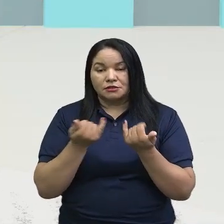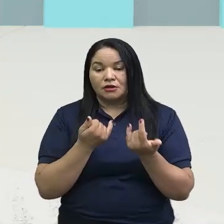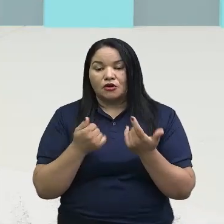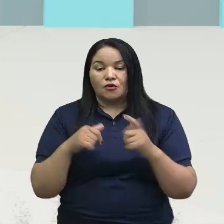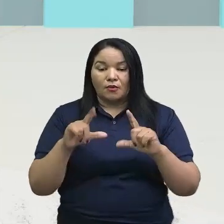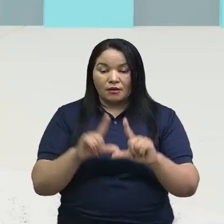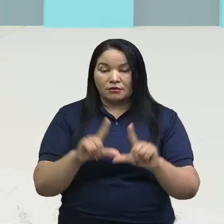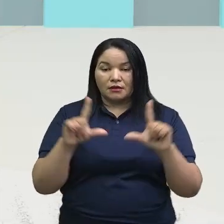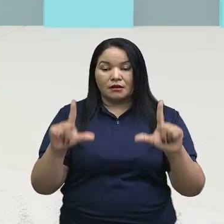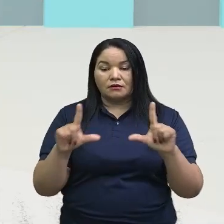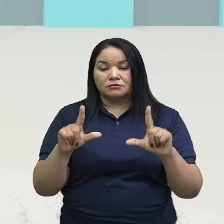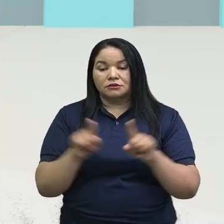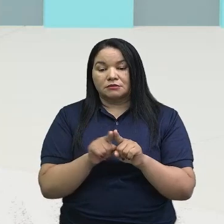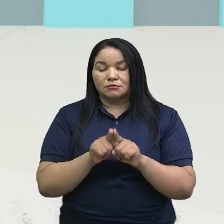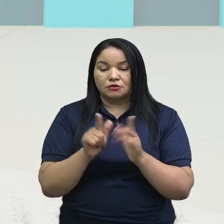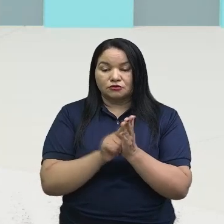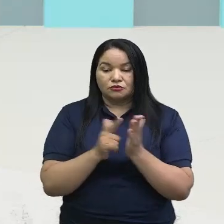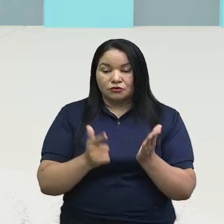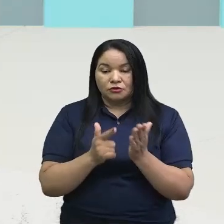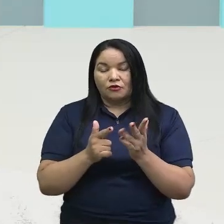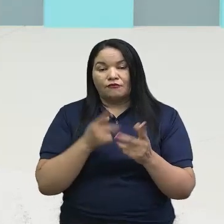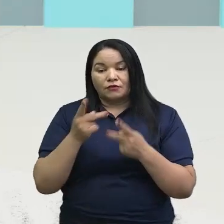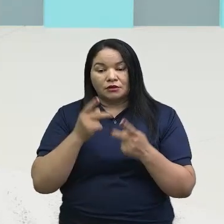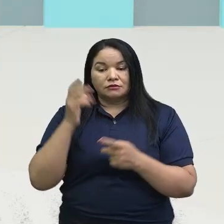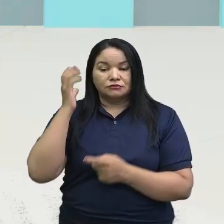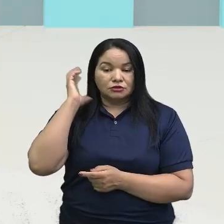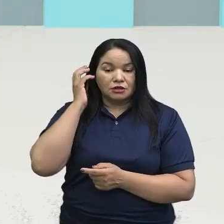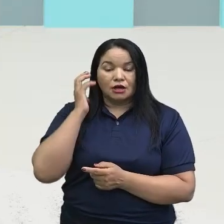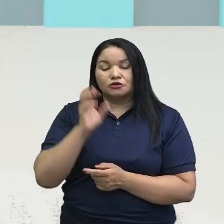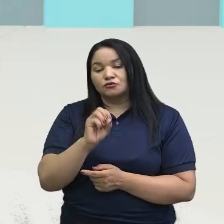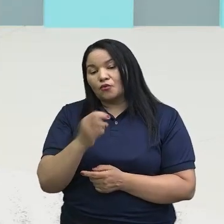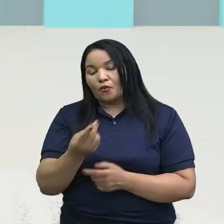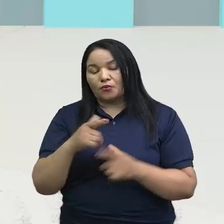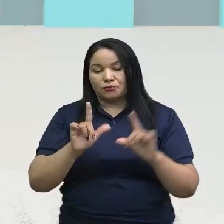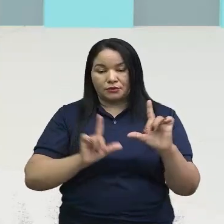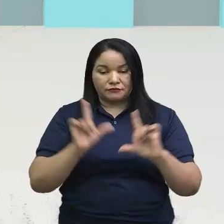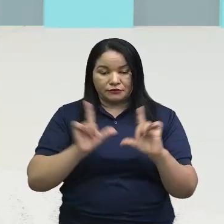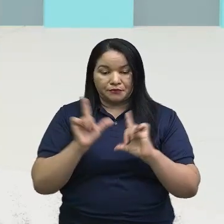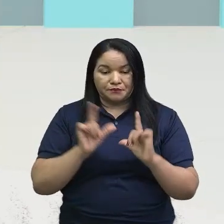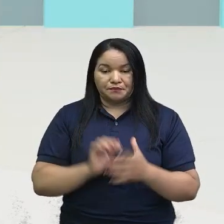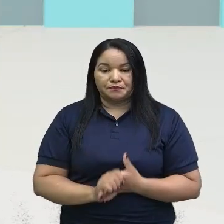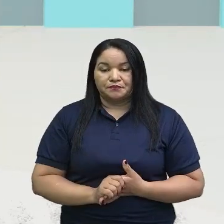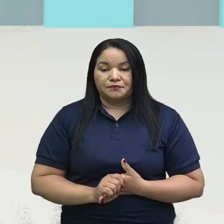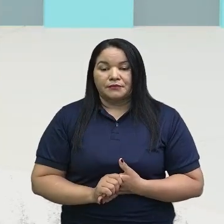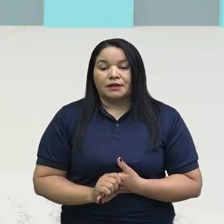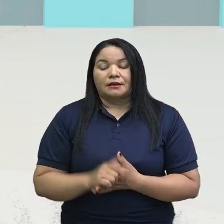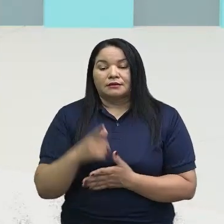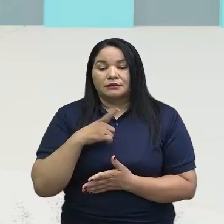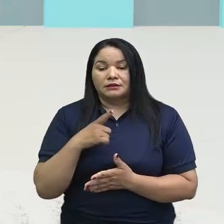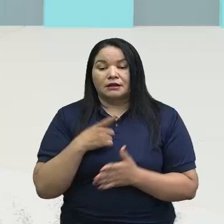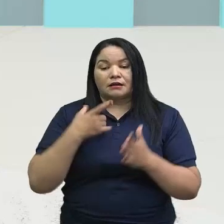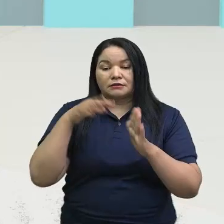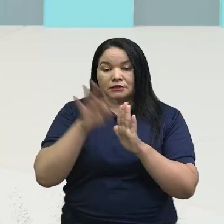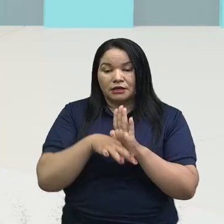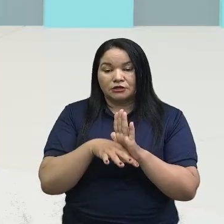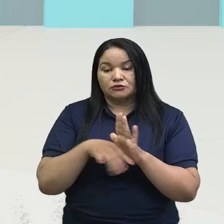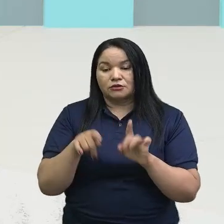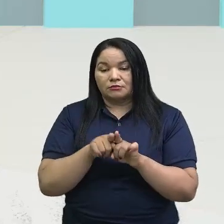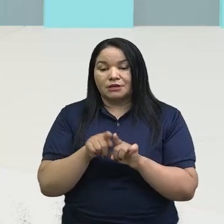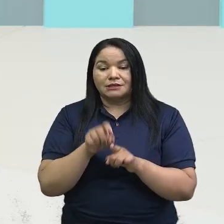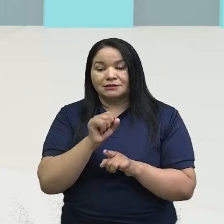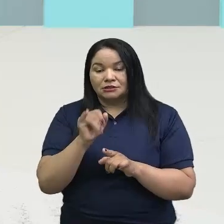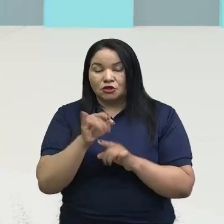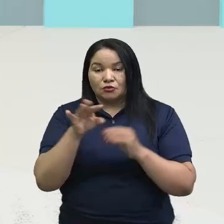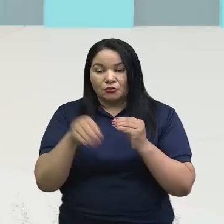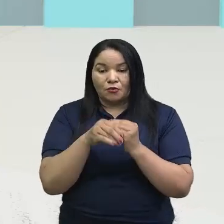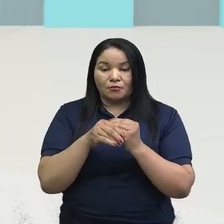até mesmo jornal falado de rádio, né, e televisão. Temos também nesses textos, quando não se